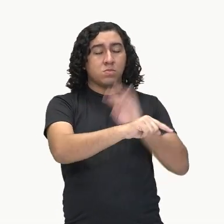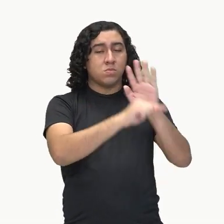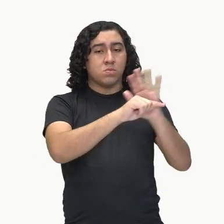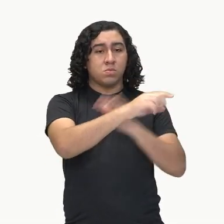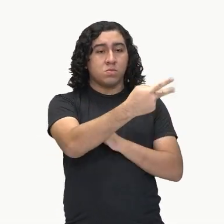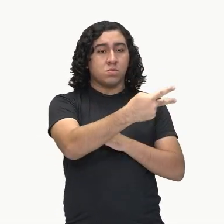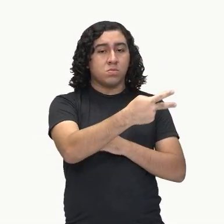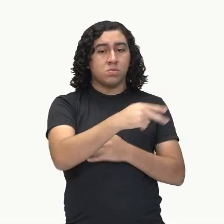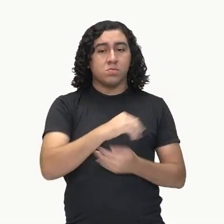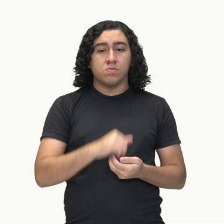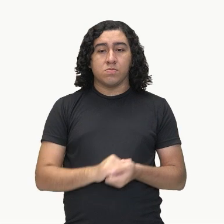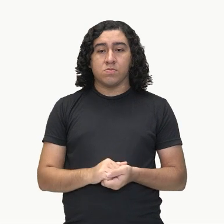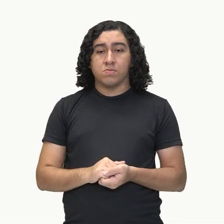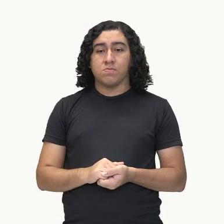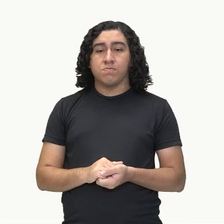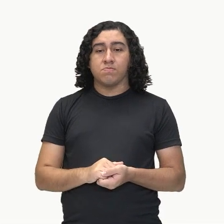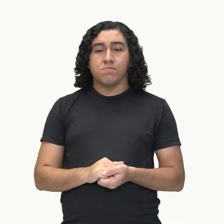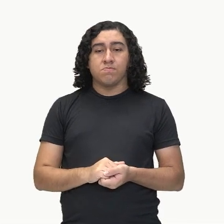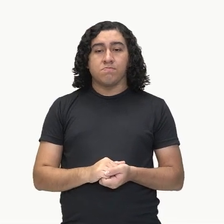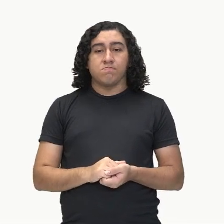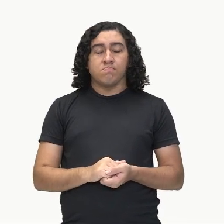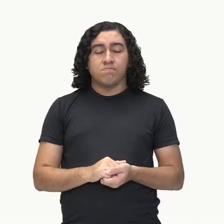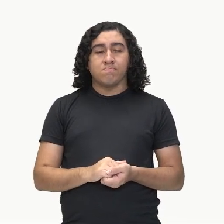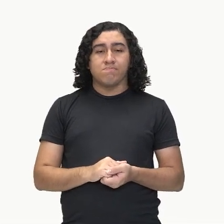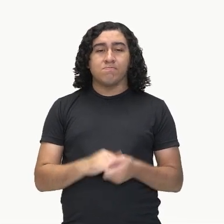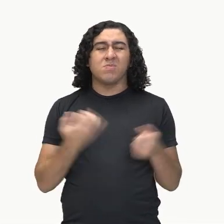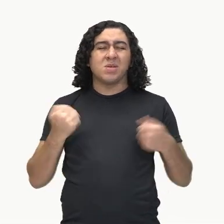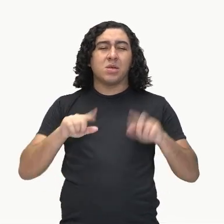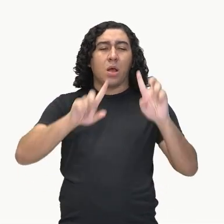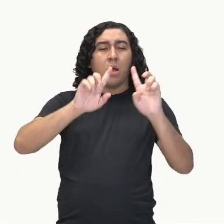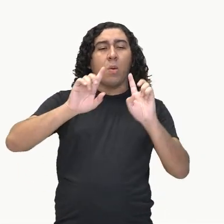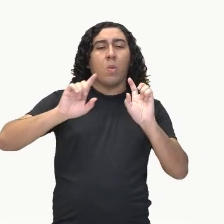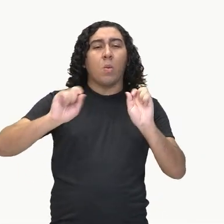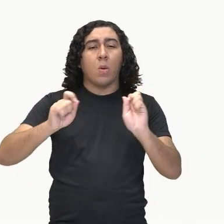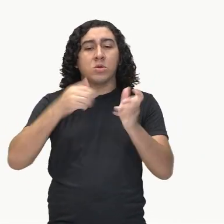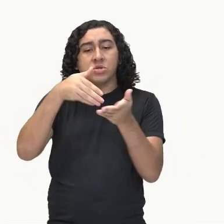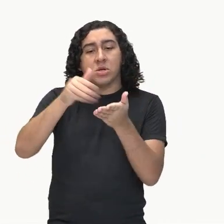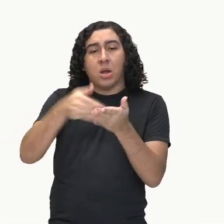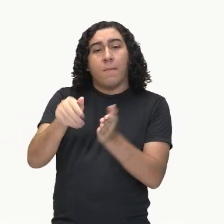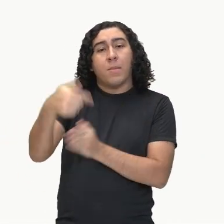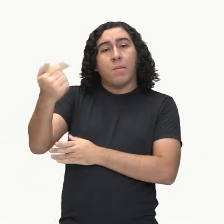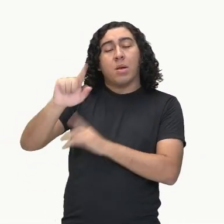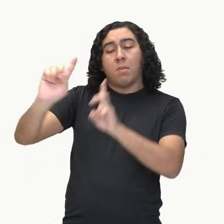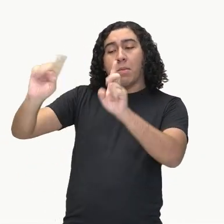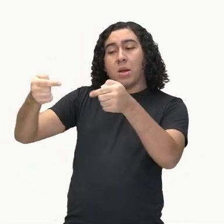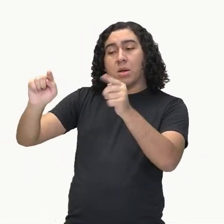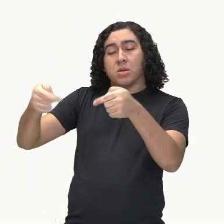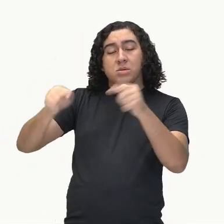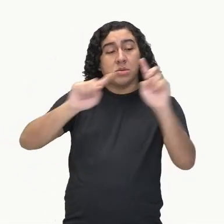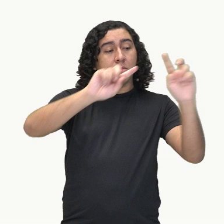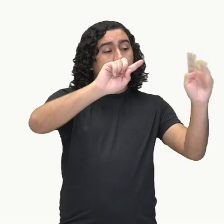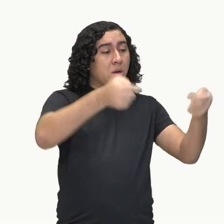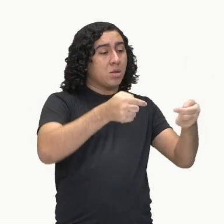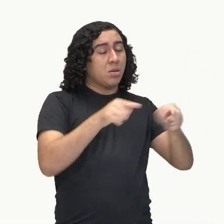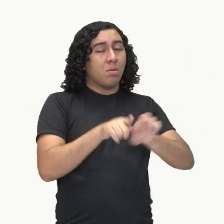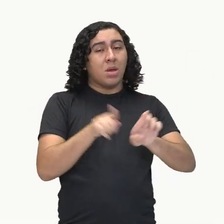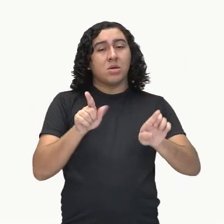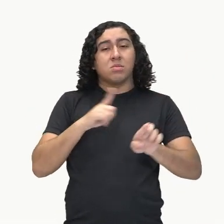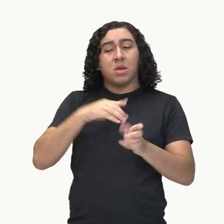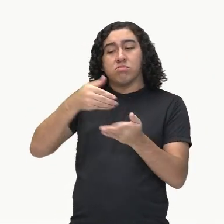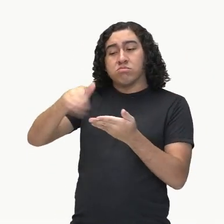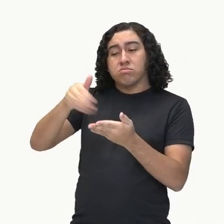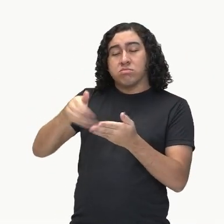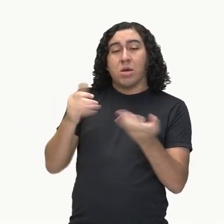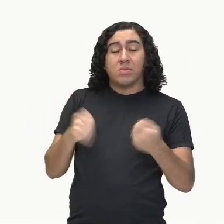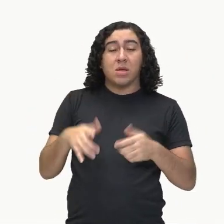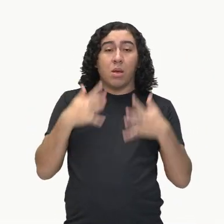menos 2. Quem nós temos que eliminar? Parêntese. Mas para eliminar parêntese, nós vamos ter que observar